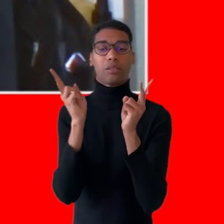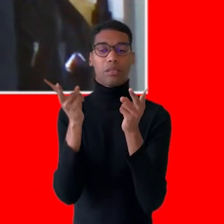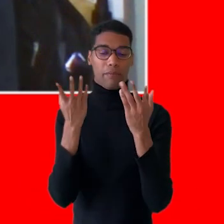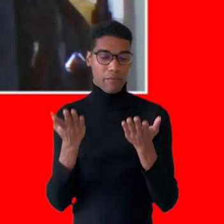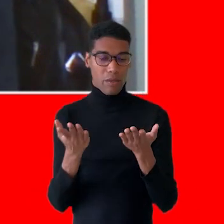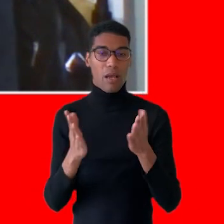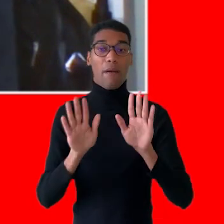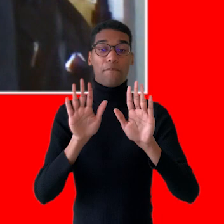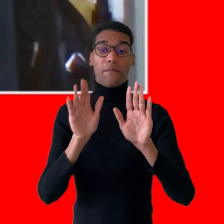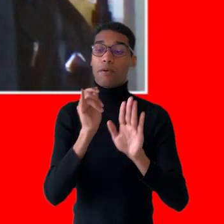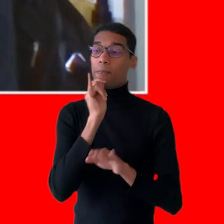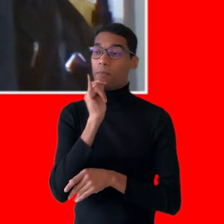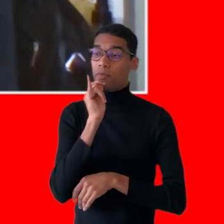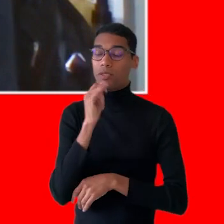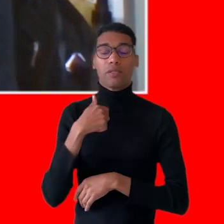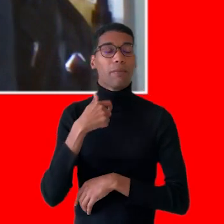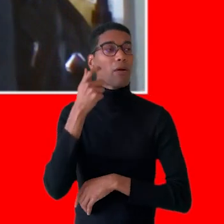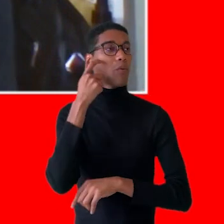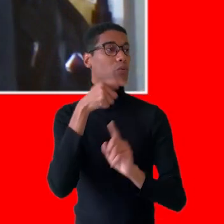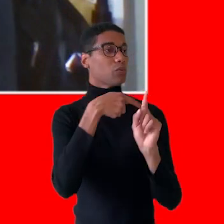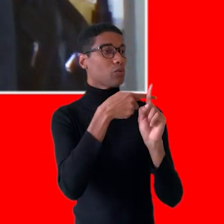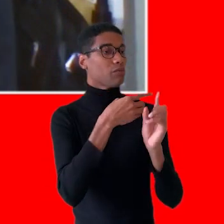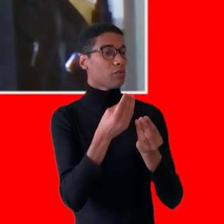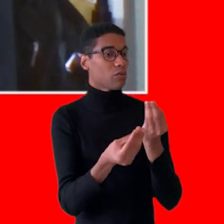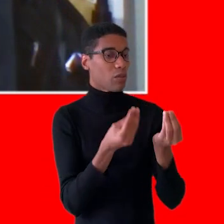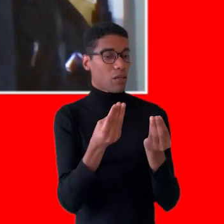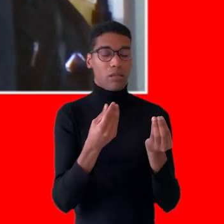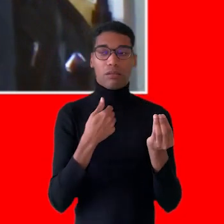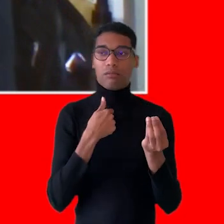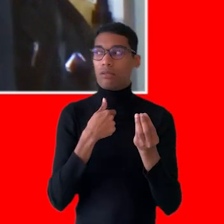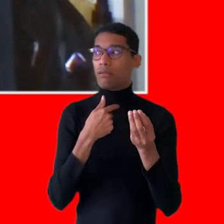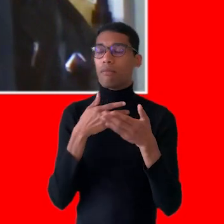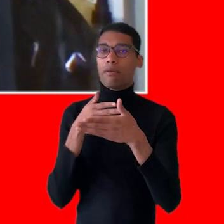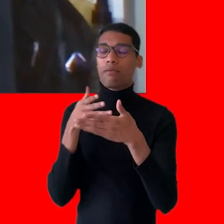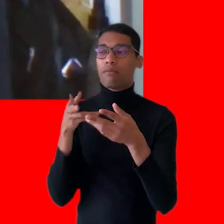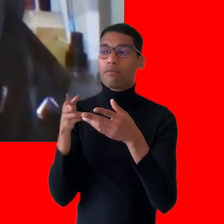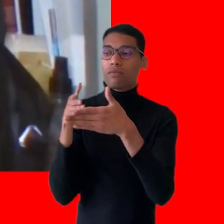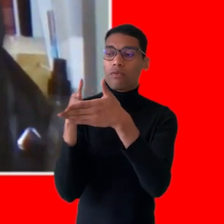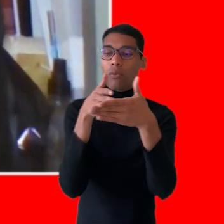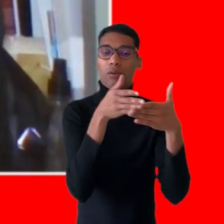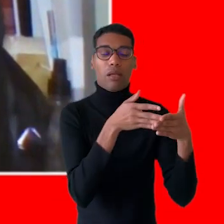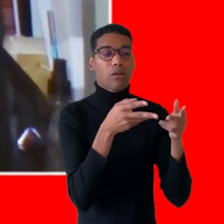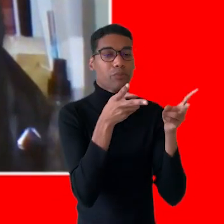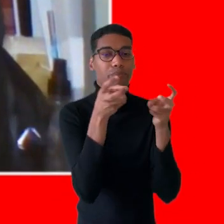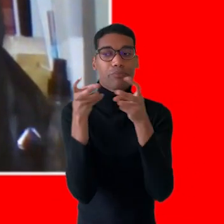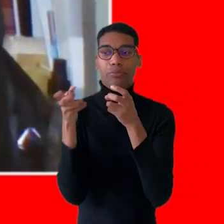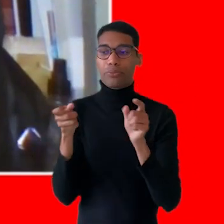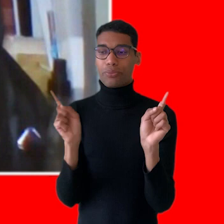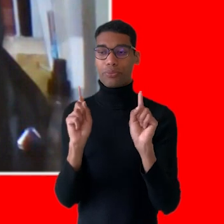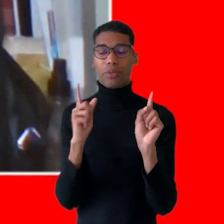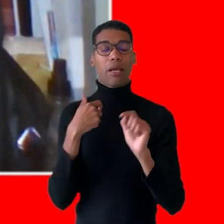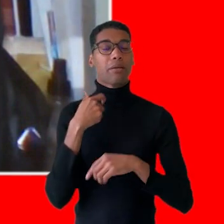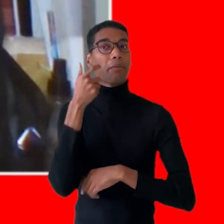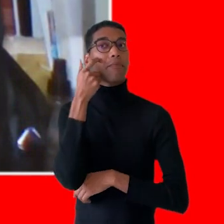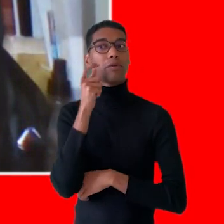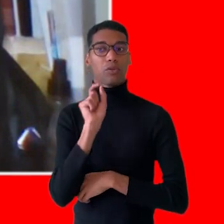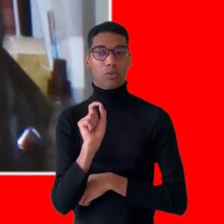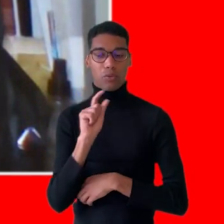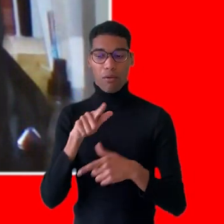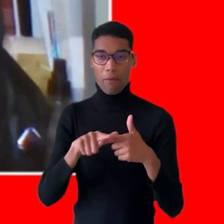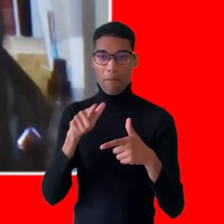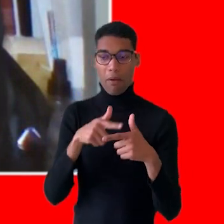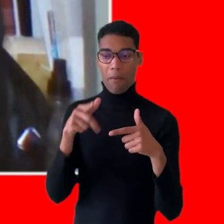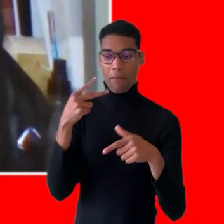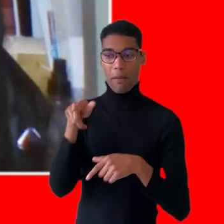iguais. A otimista é aquela que às vezes não vê as dificuldades e que o problema é